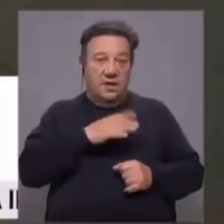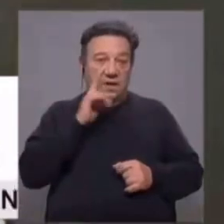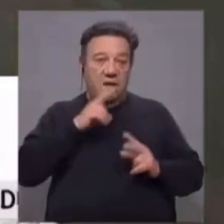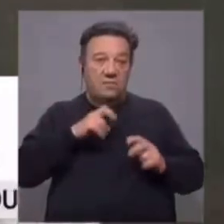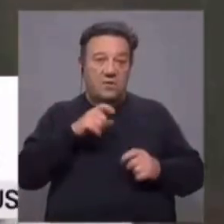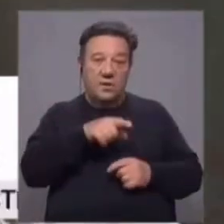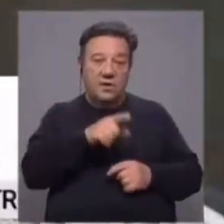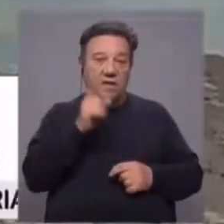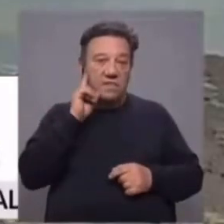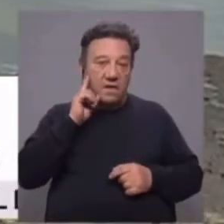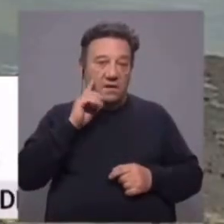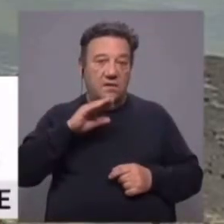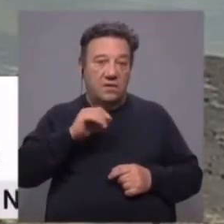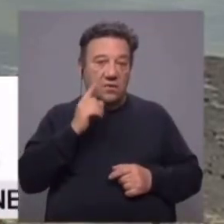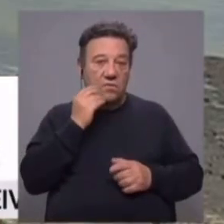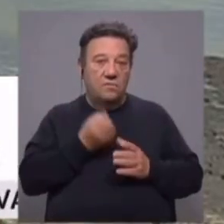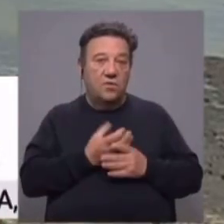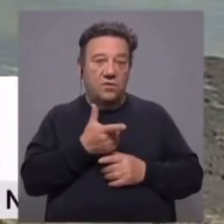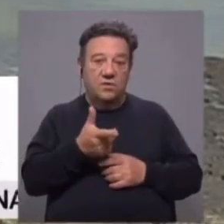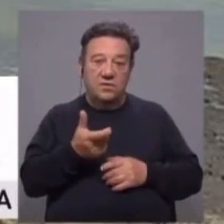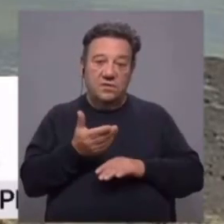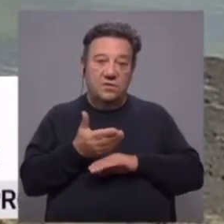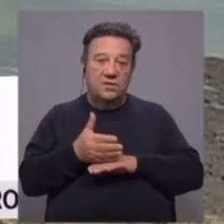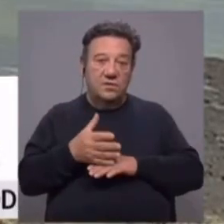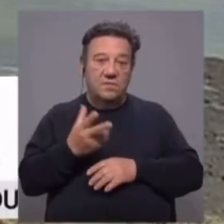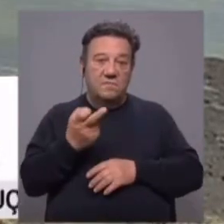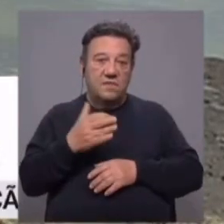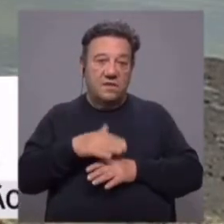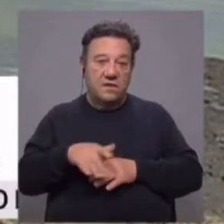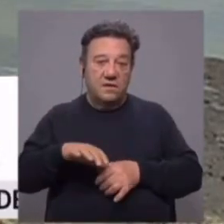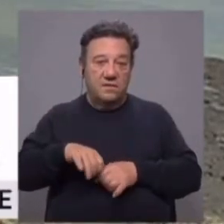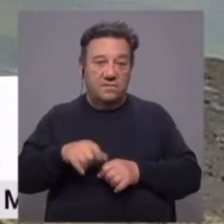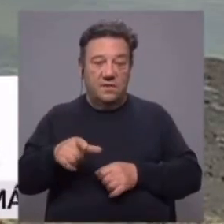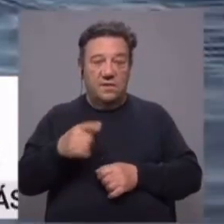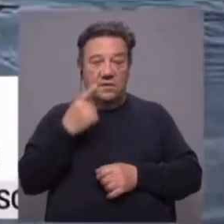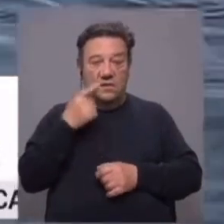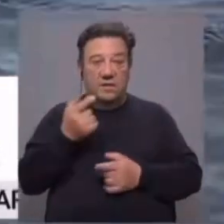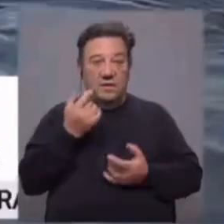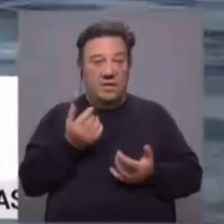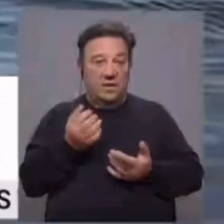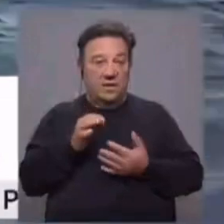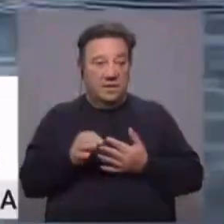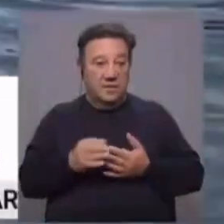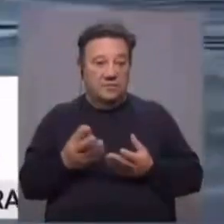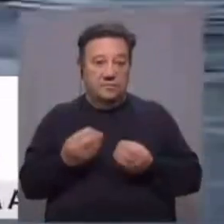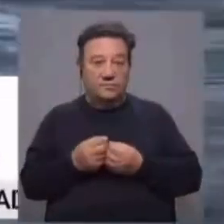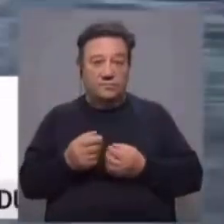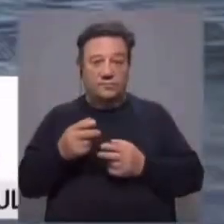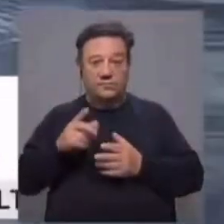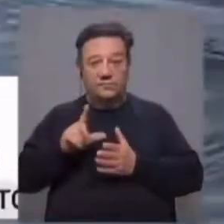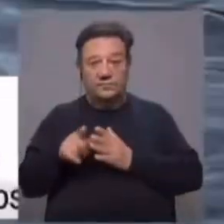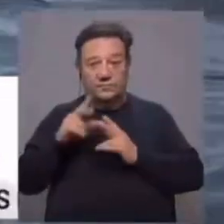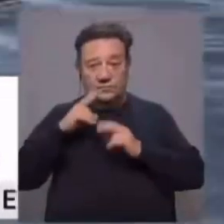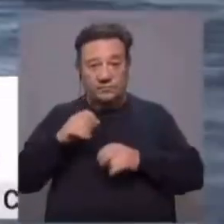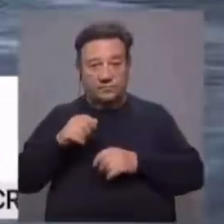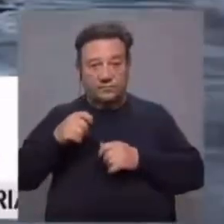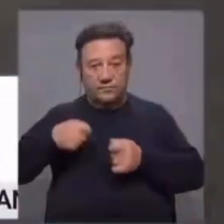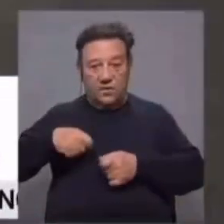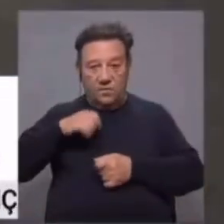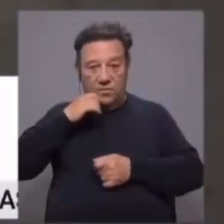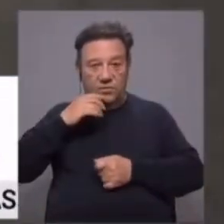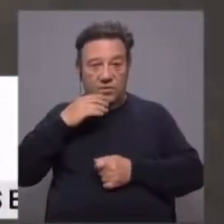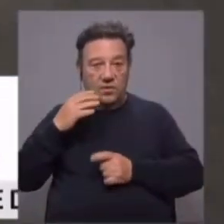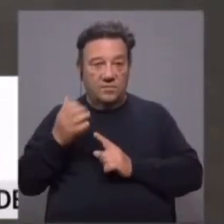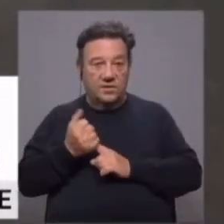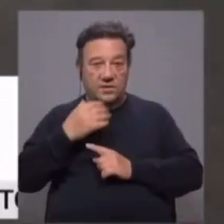apurar é a data e o local de origem destes destroços de madeira. Só aliando esses dados aos projetos de investigação arqueológica, será possível obter